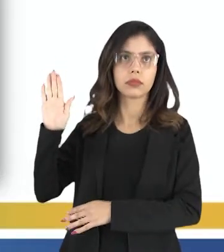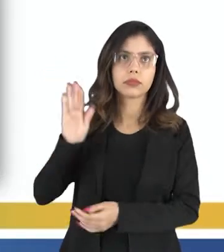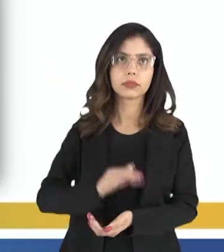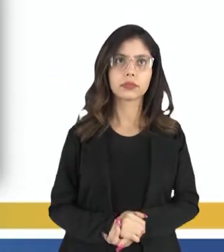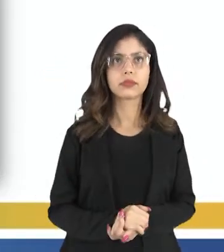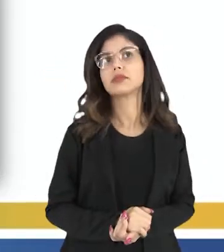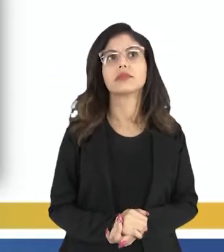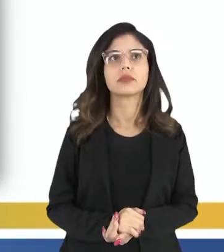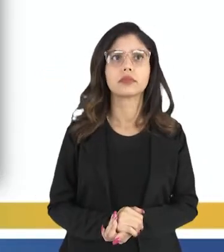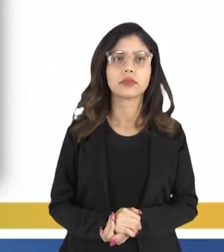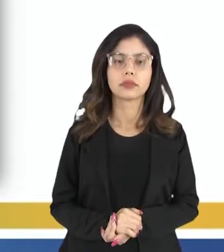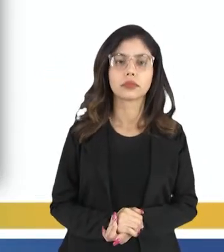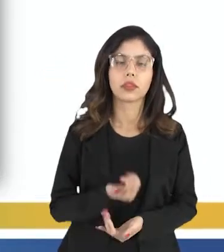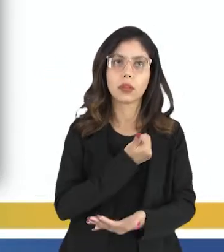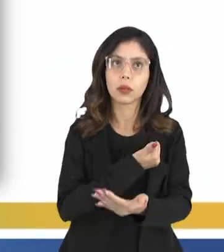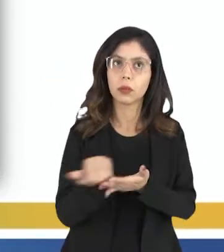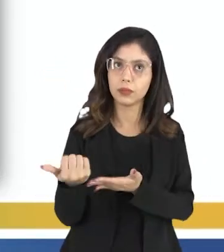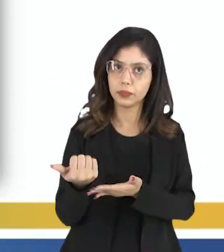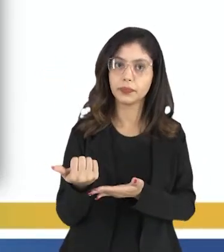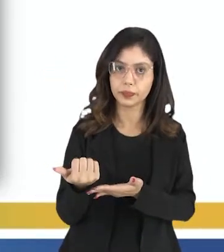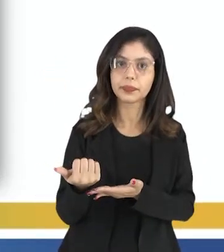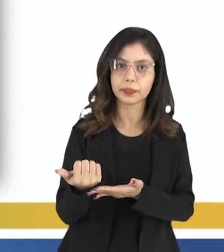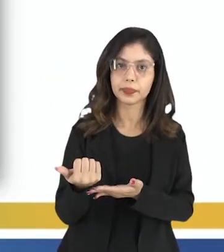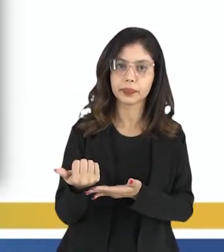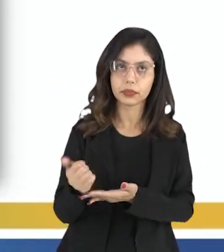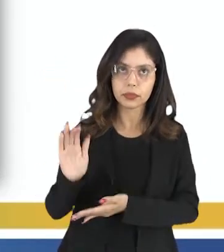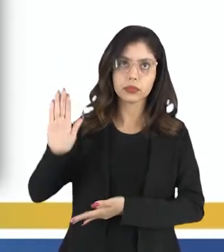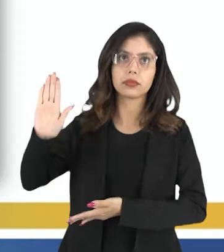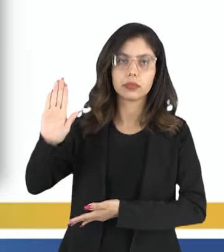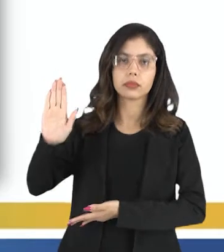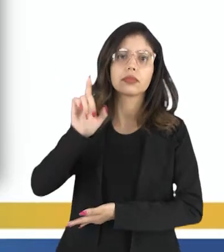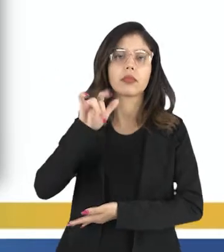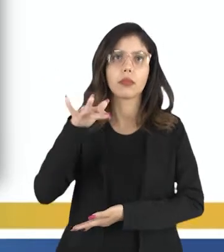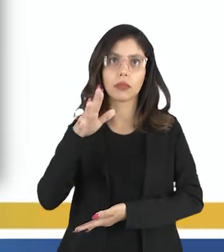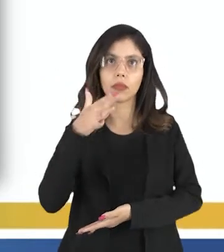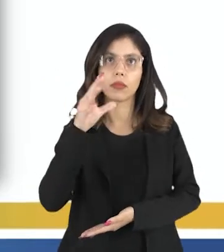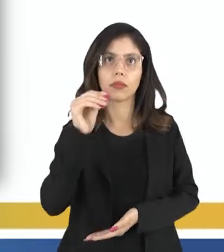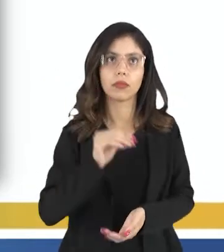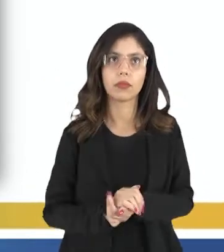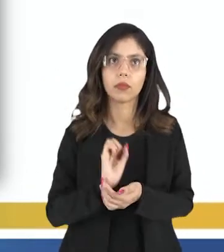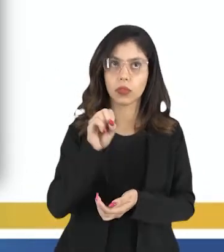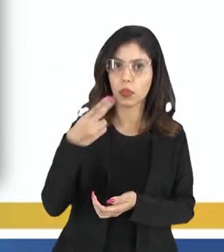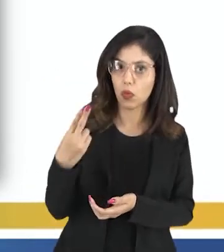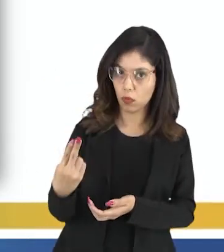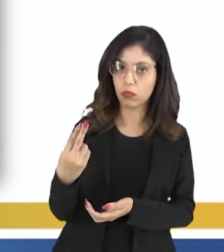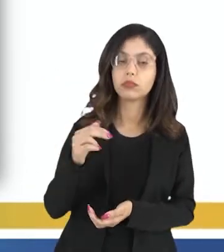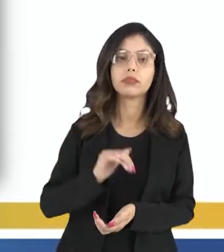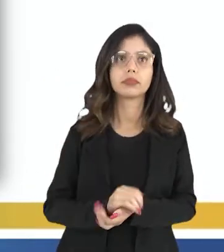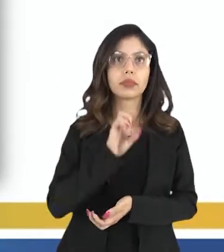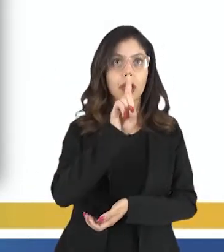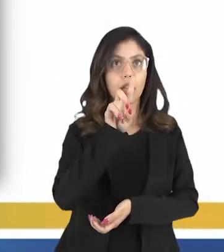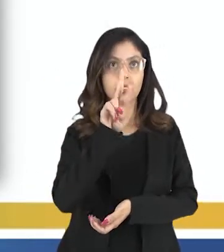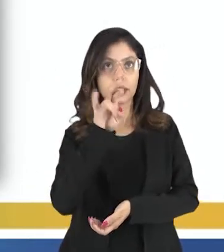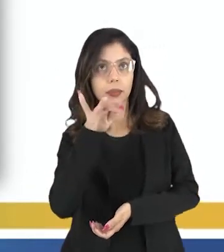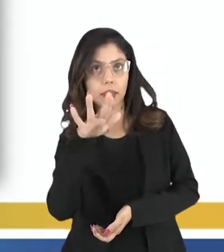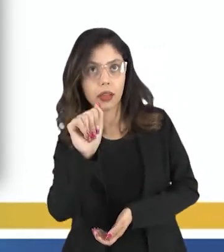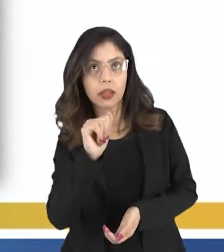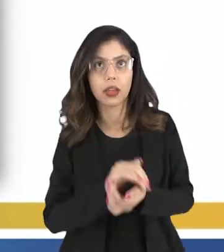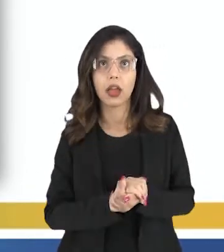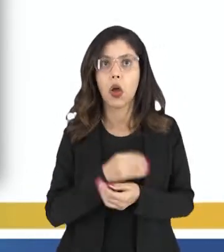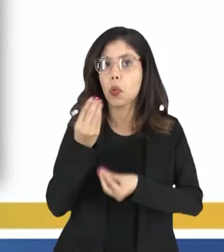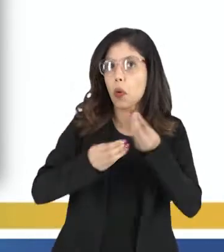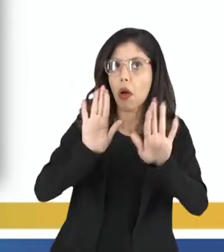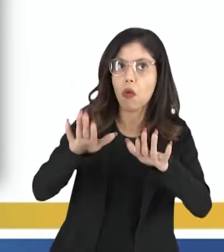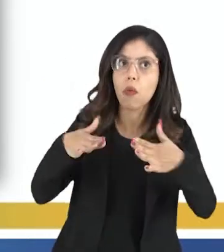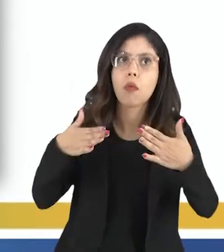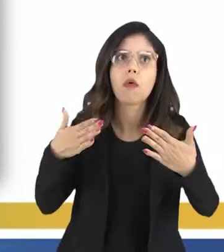eleitor. Numa ação eleitoral, eleição, ou numa assembleia, maneira através da